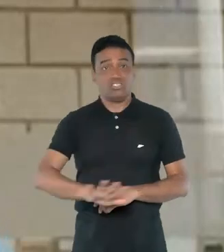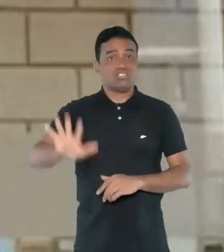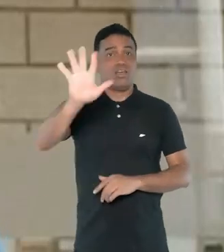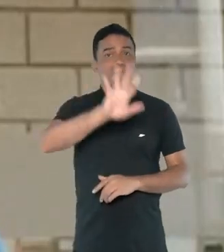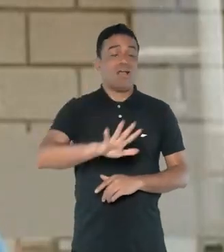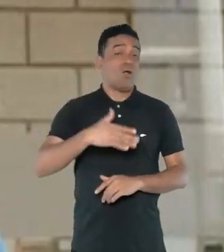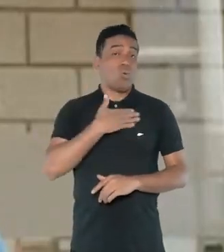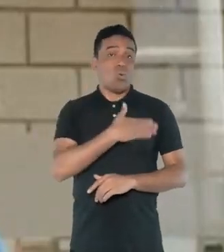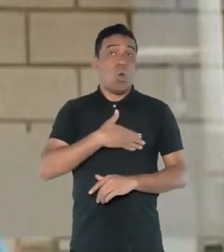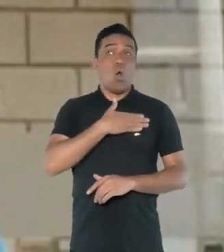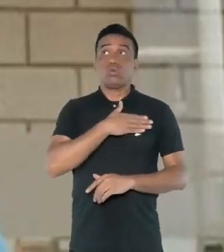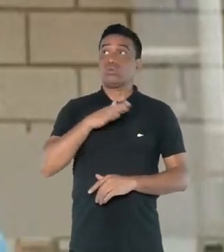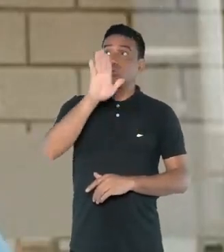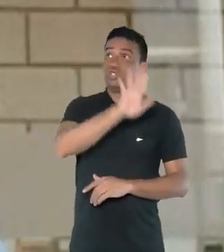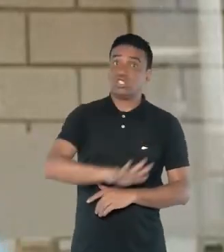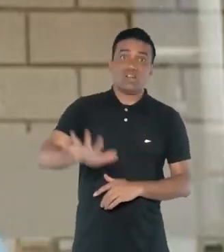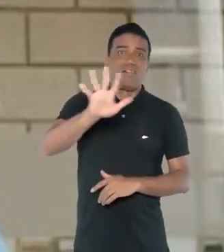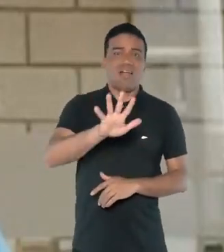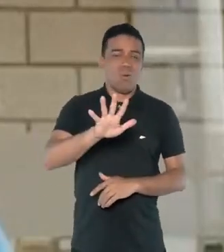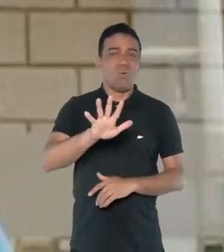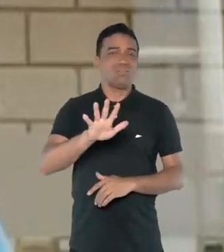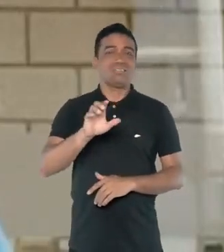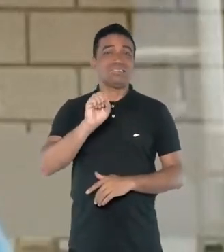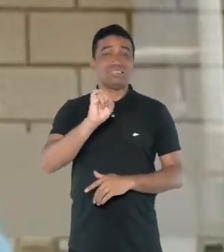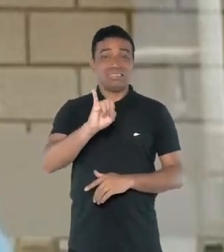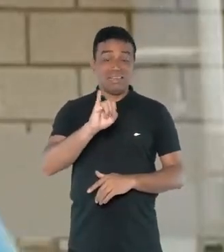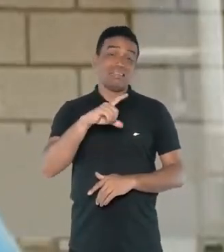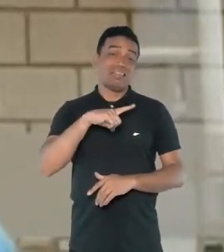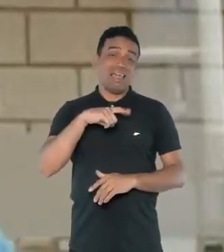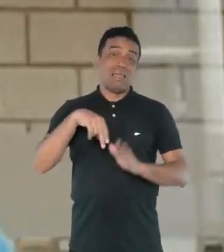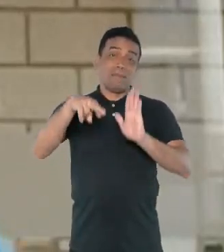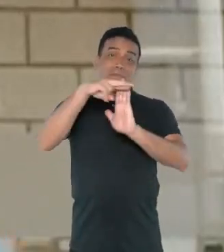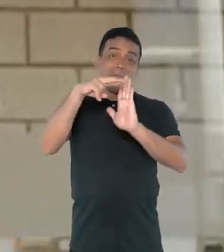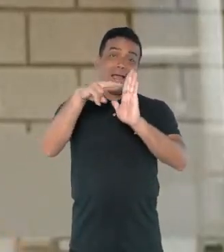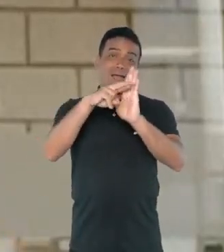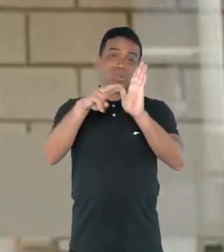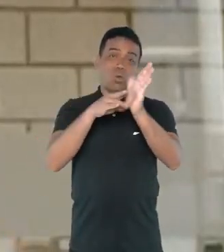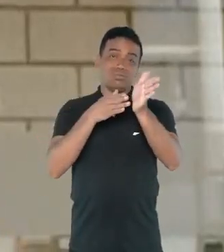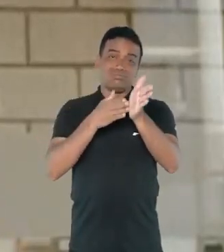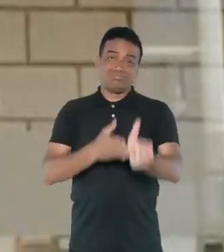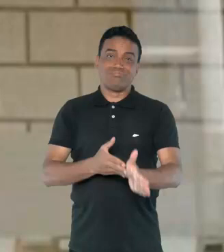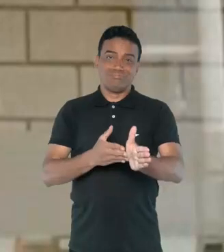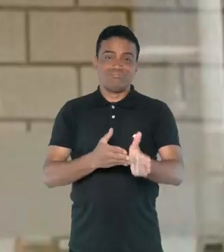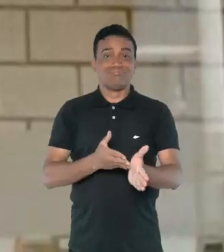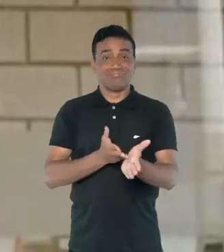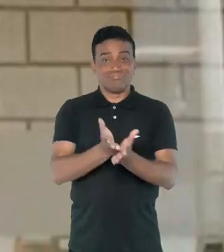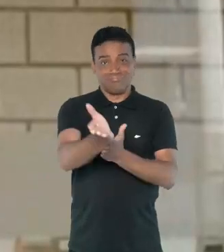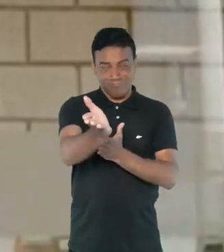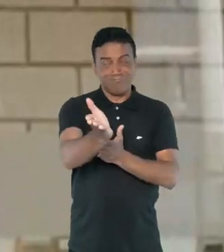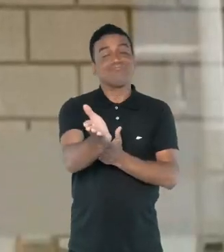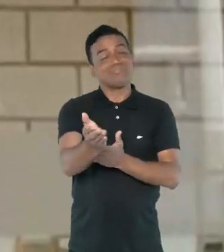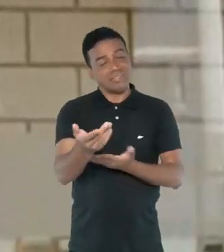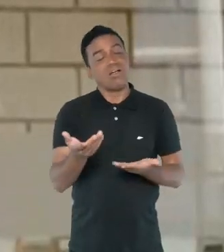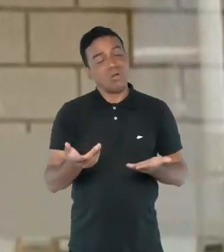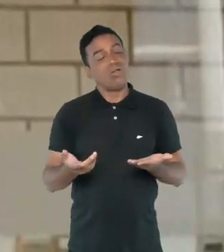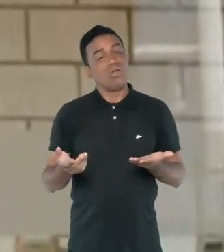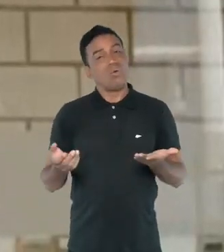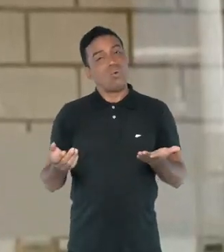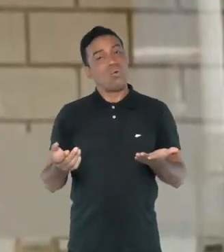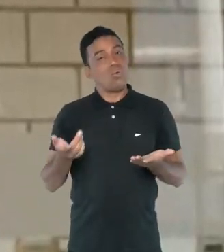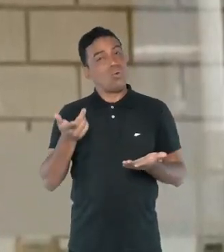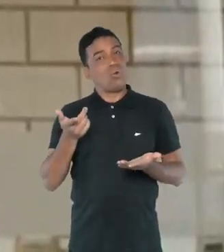um gosto universal, você tem padrões, né? Então, eu acabo trabalhando